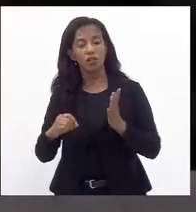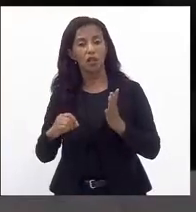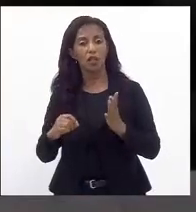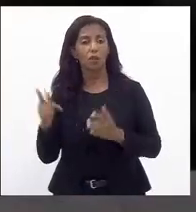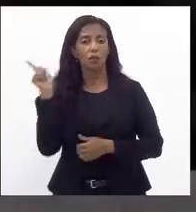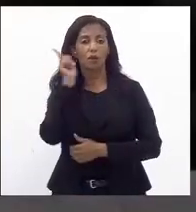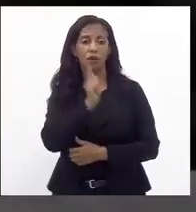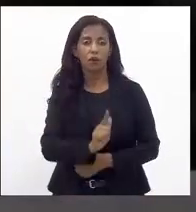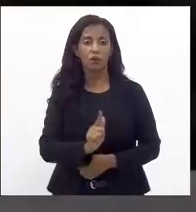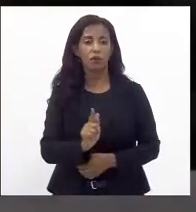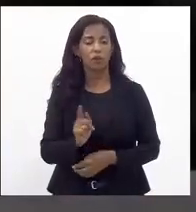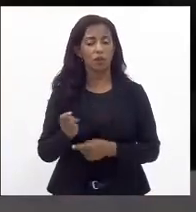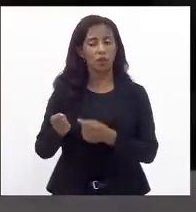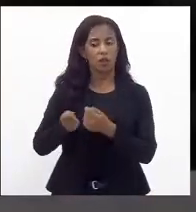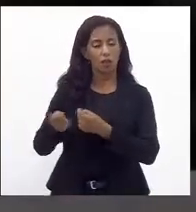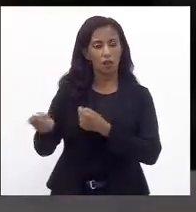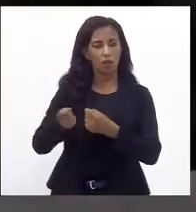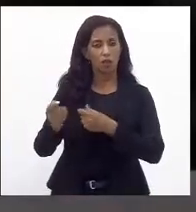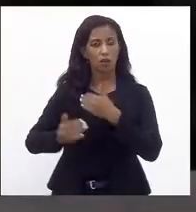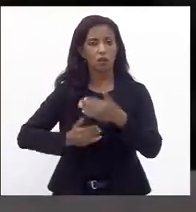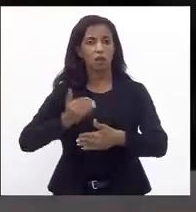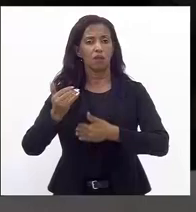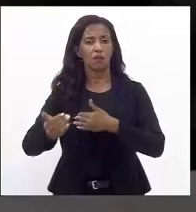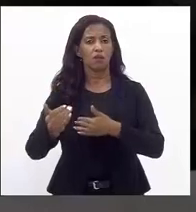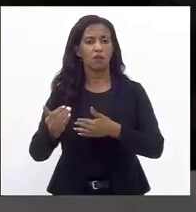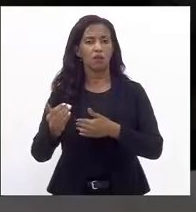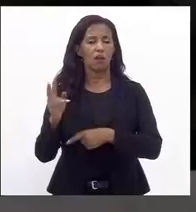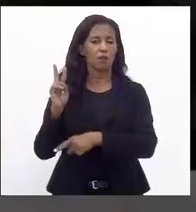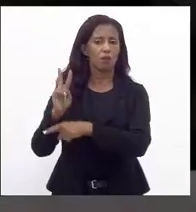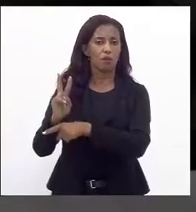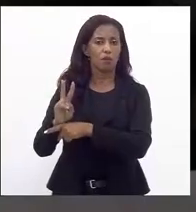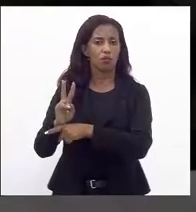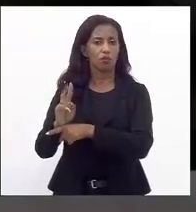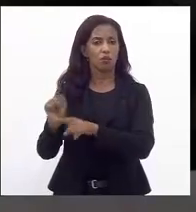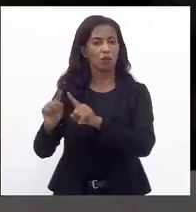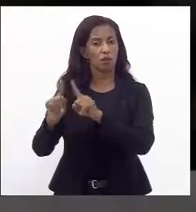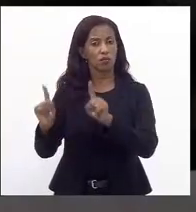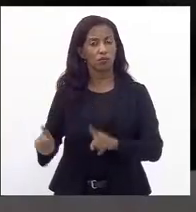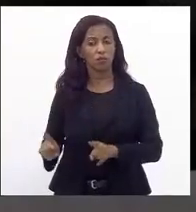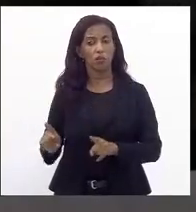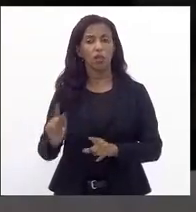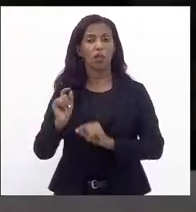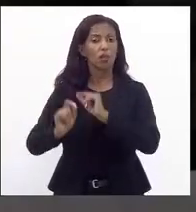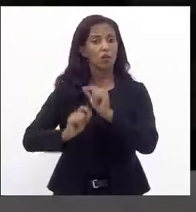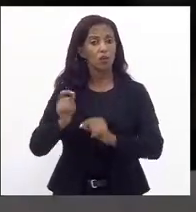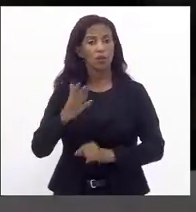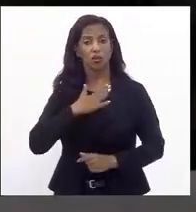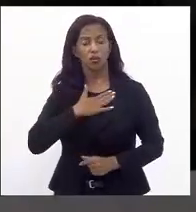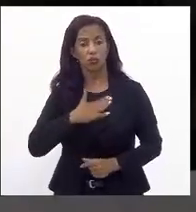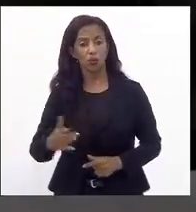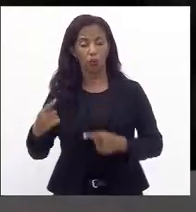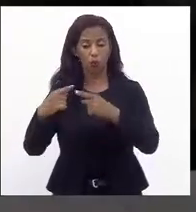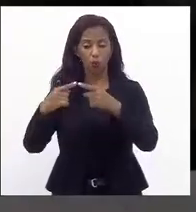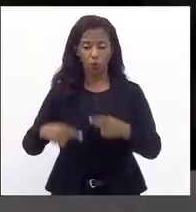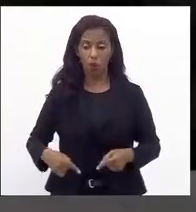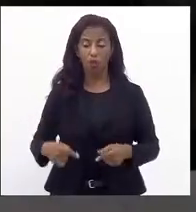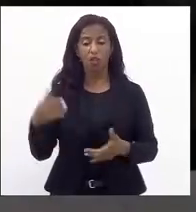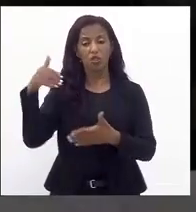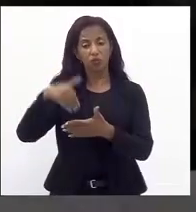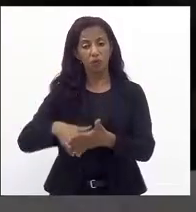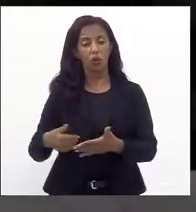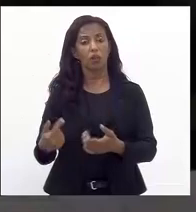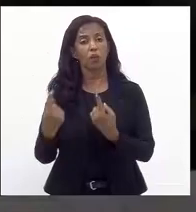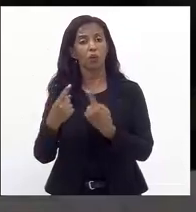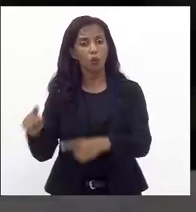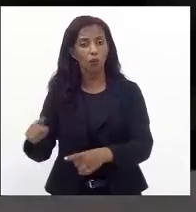para conseguir negociar e avançar na defesa dos Servidores e aquilo que a gente não concorda a gente vai votar contra